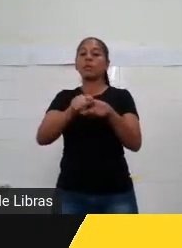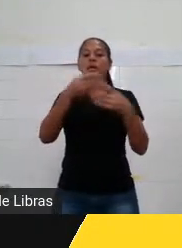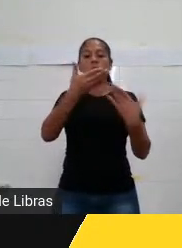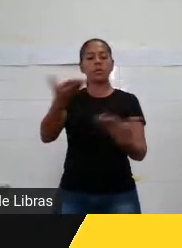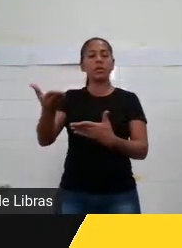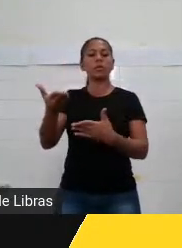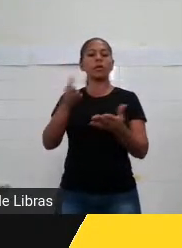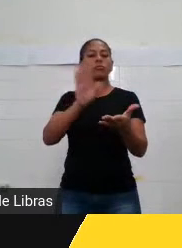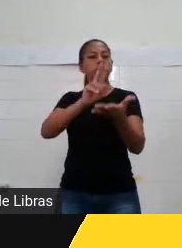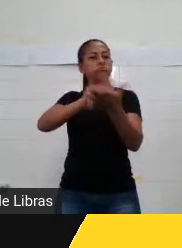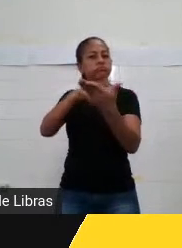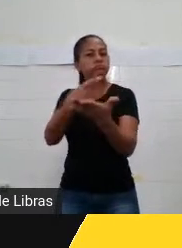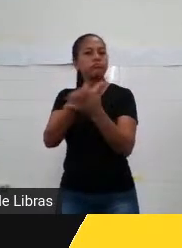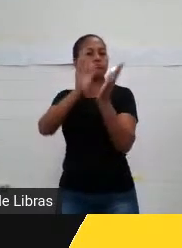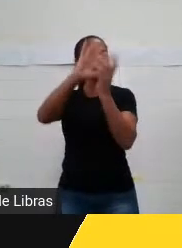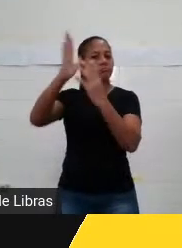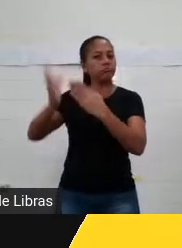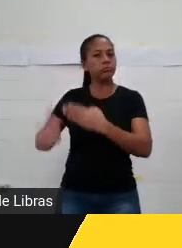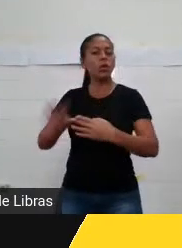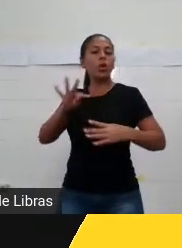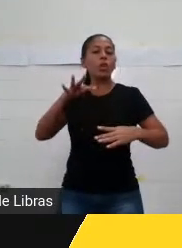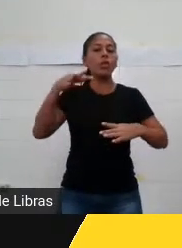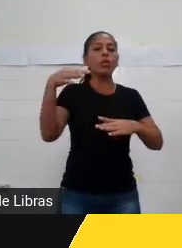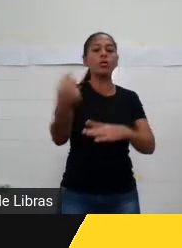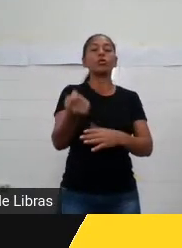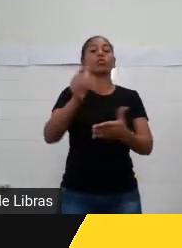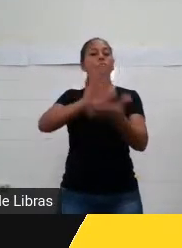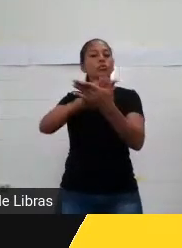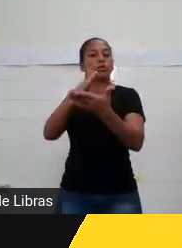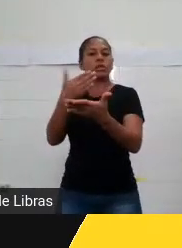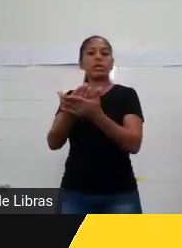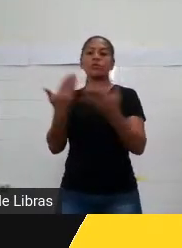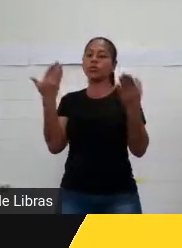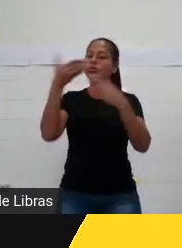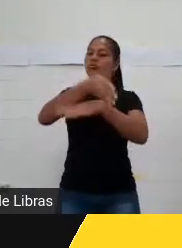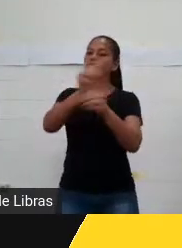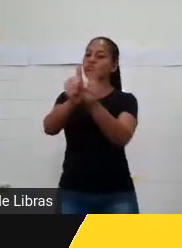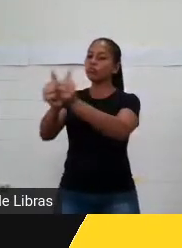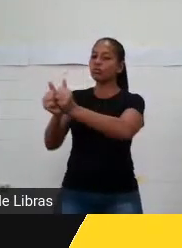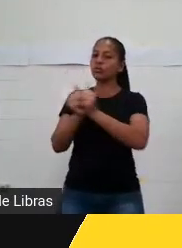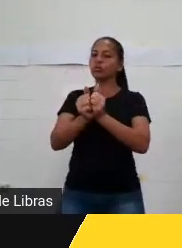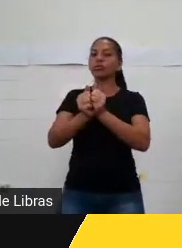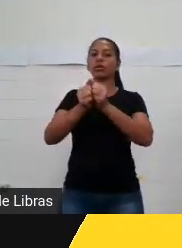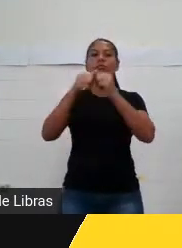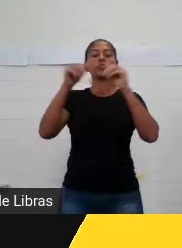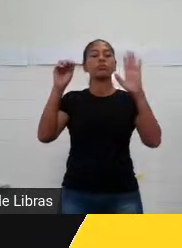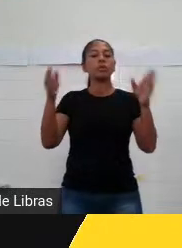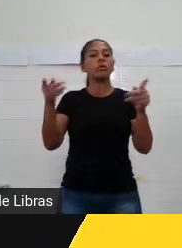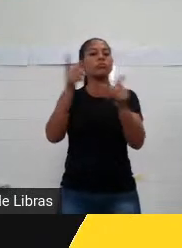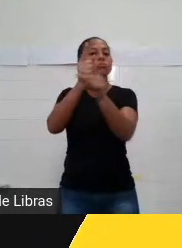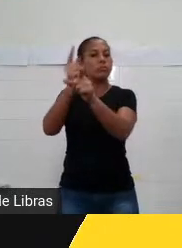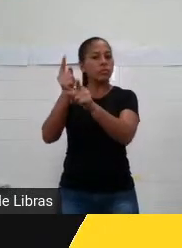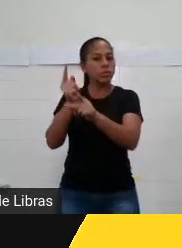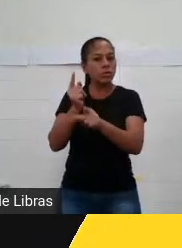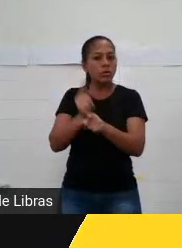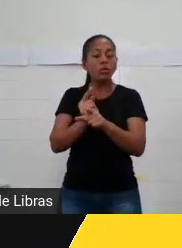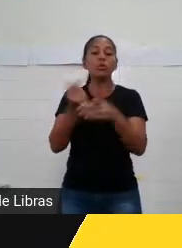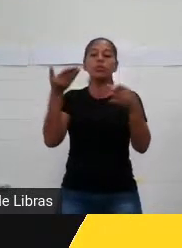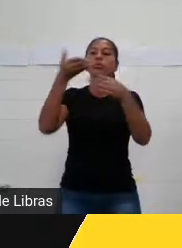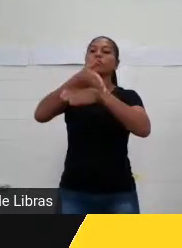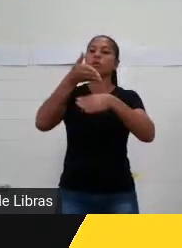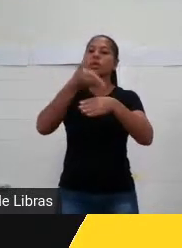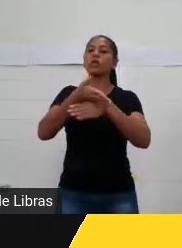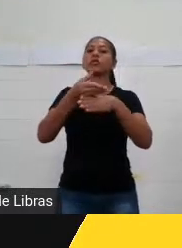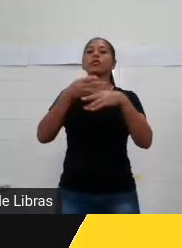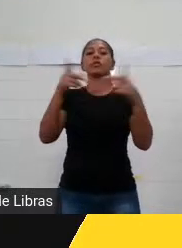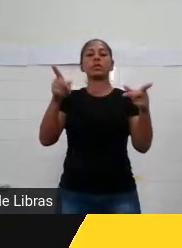de Libras, todos os intérpretes que estão nos acompanhando neste evento, pertence ao quadro do Instituto Federal de Sergipe. E eles